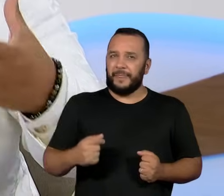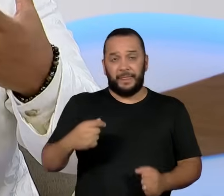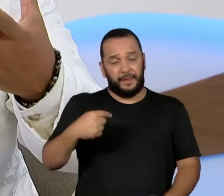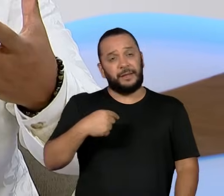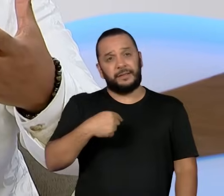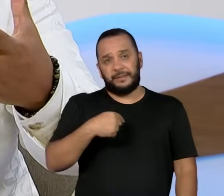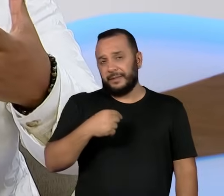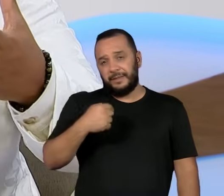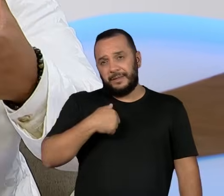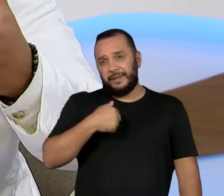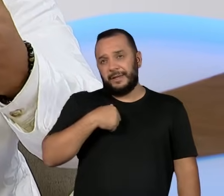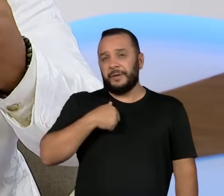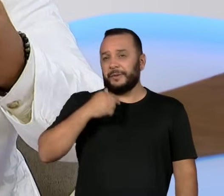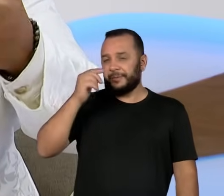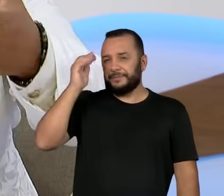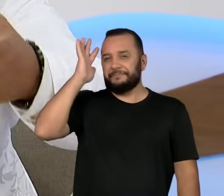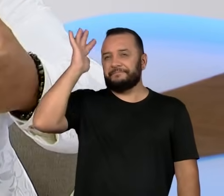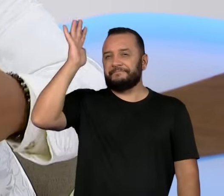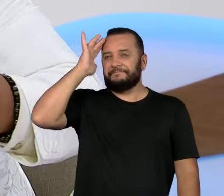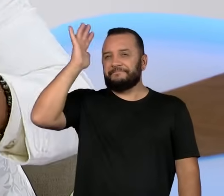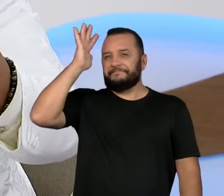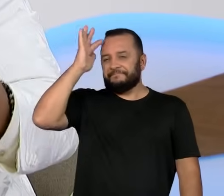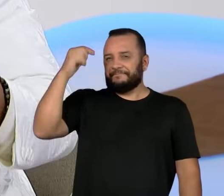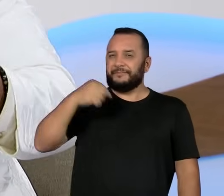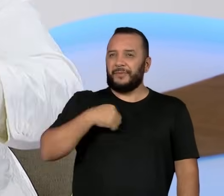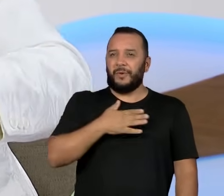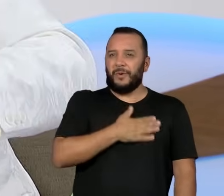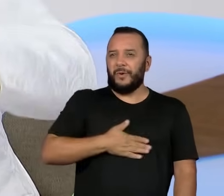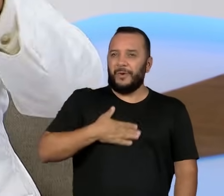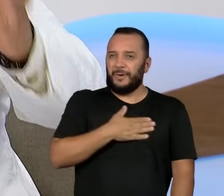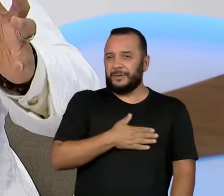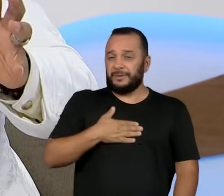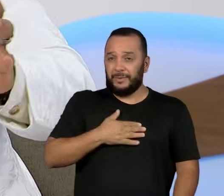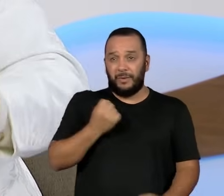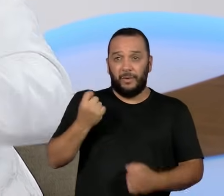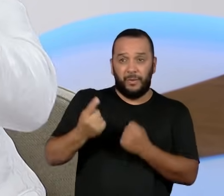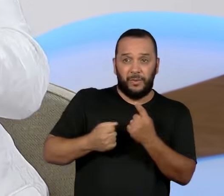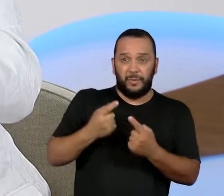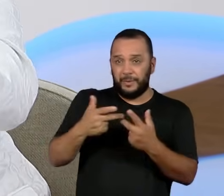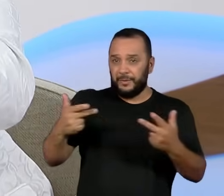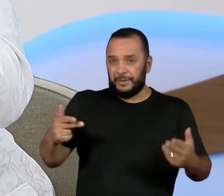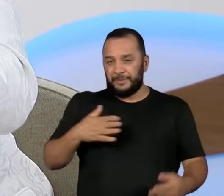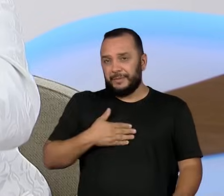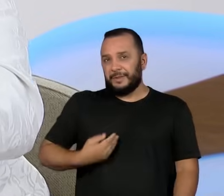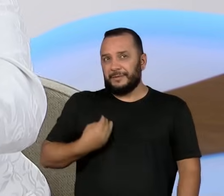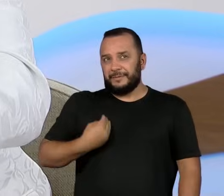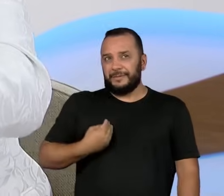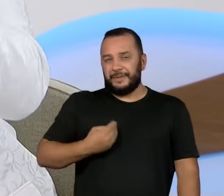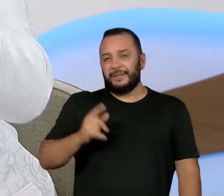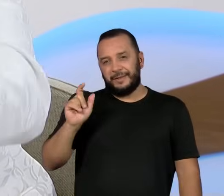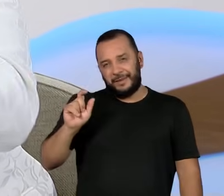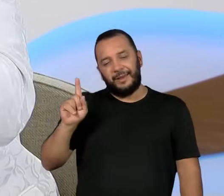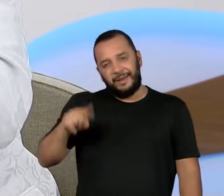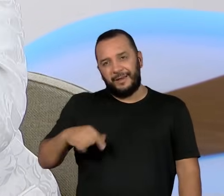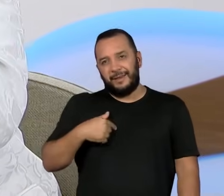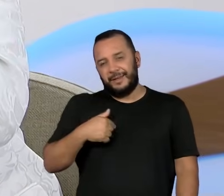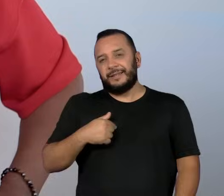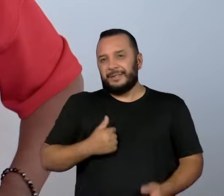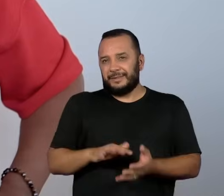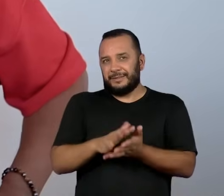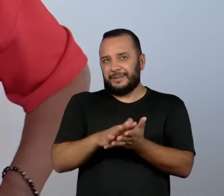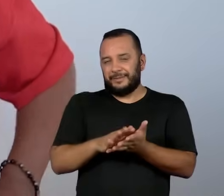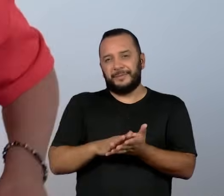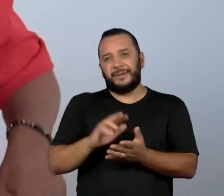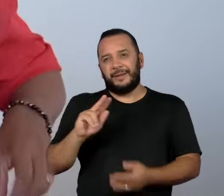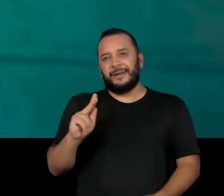não é uma viagem, mas eu gosto de pensar algumas coisas na minha vida como estrutura de enredo, de samba de enredo.